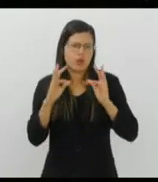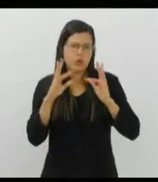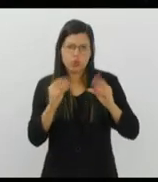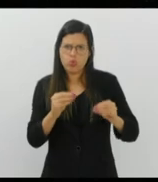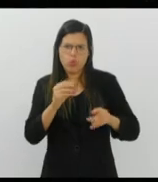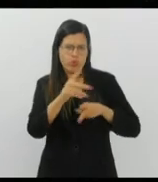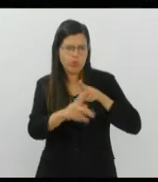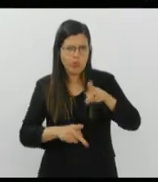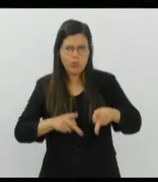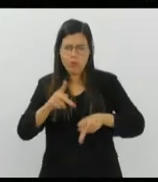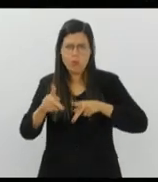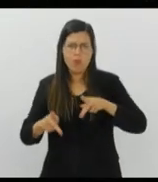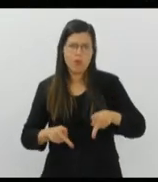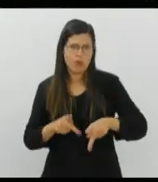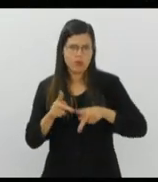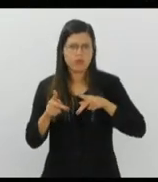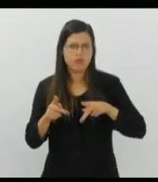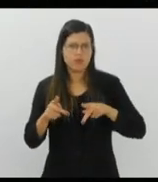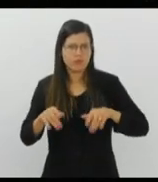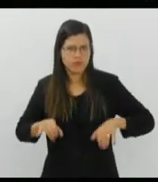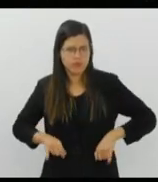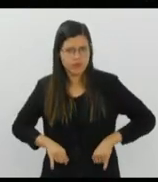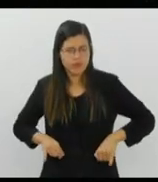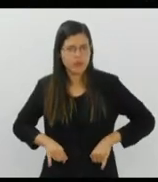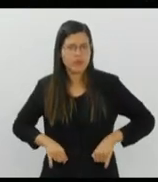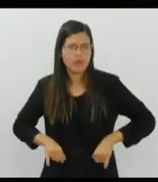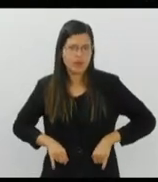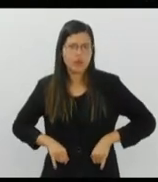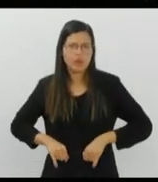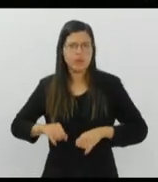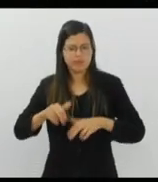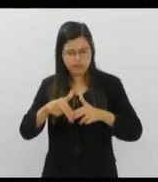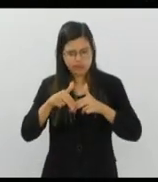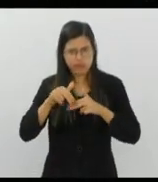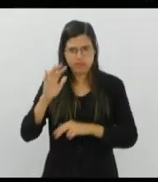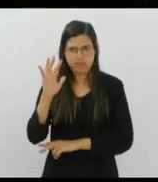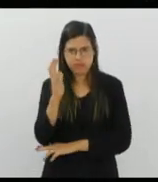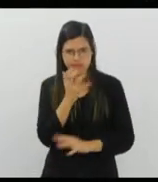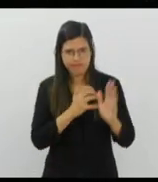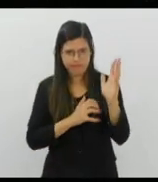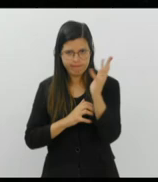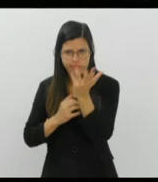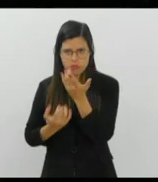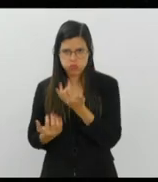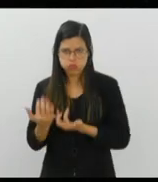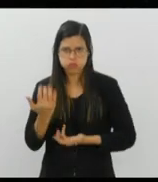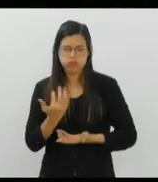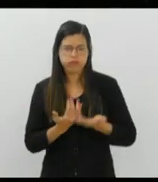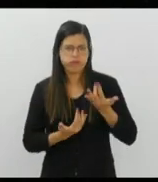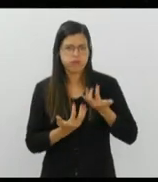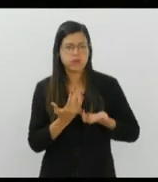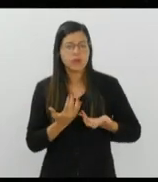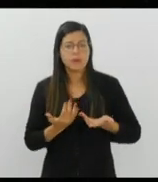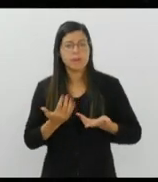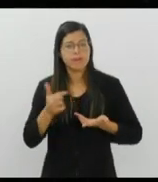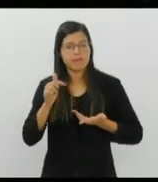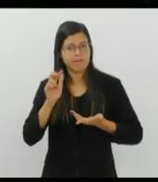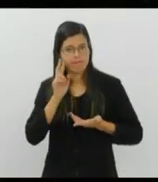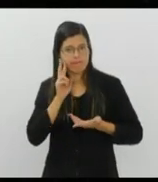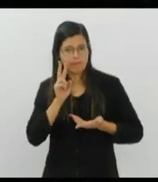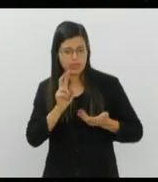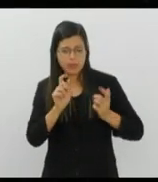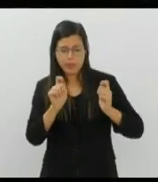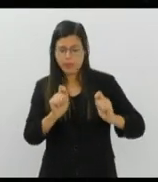maneira direta ou indireta com as queimadas. Você vê a potencialidade dessas